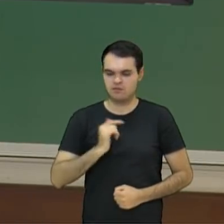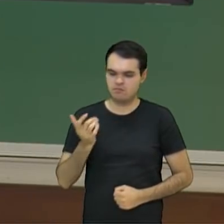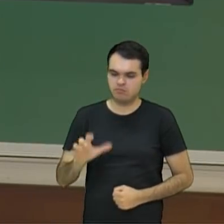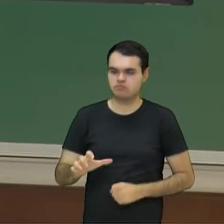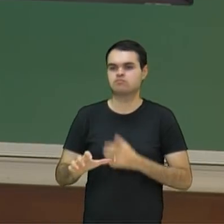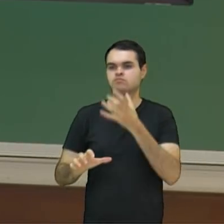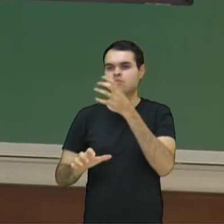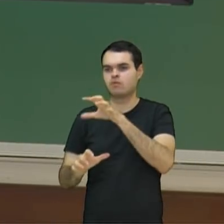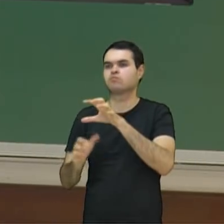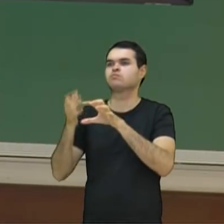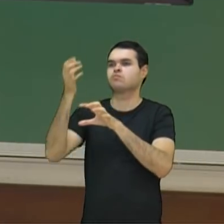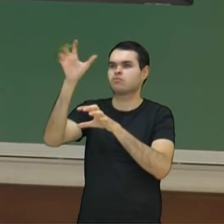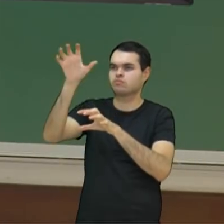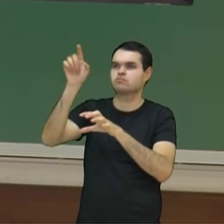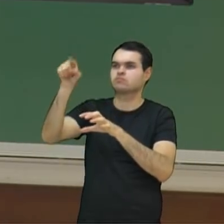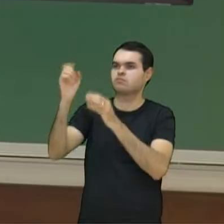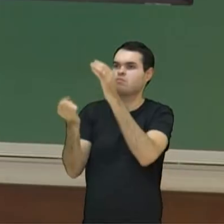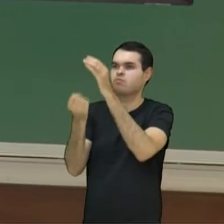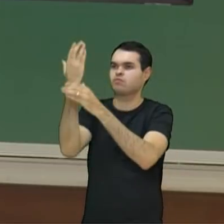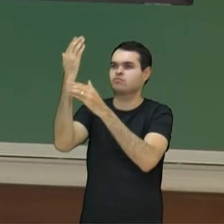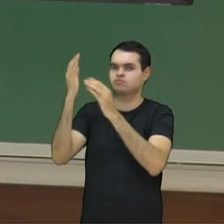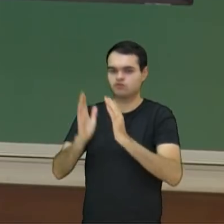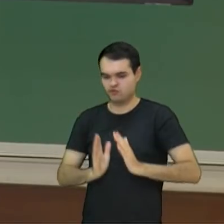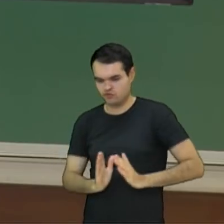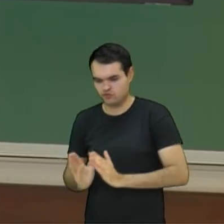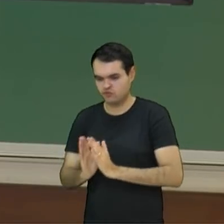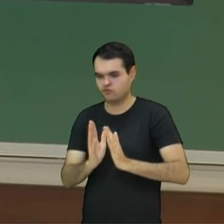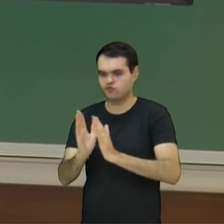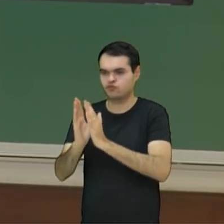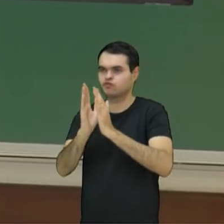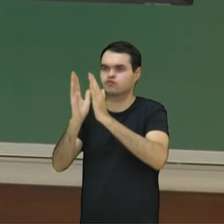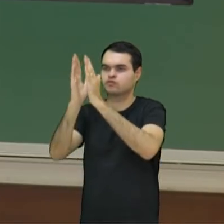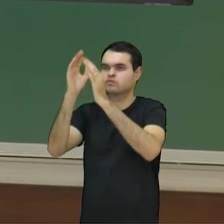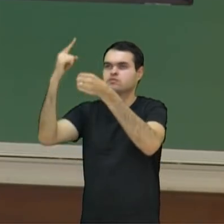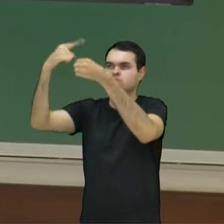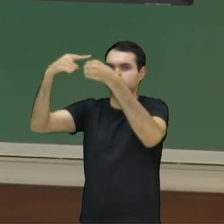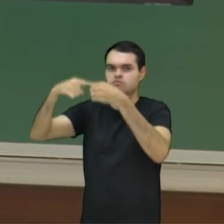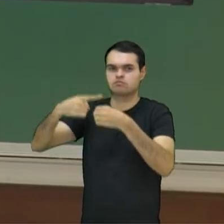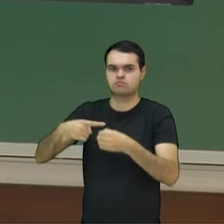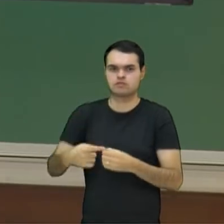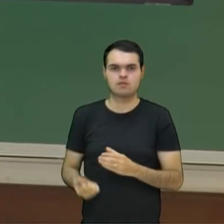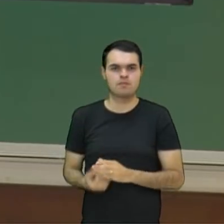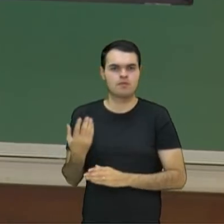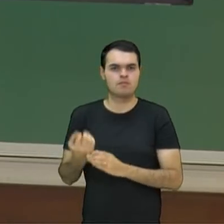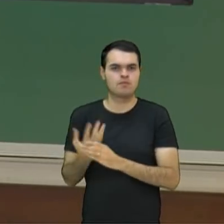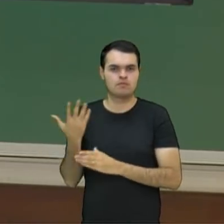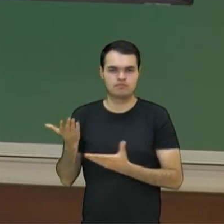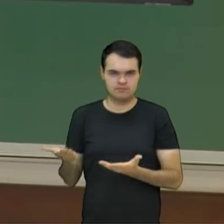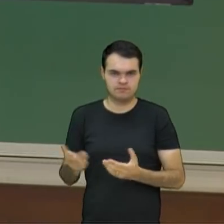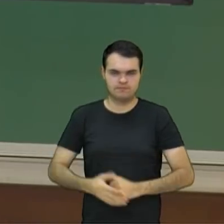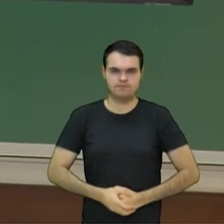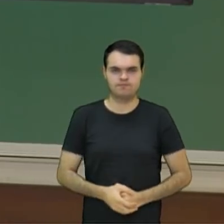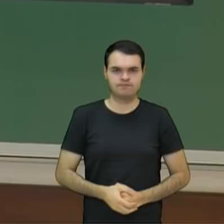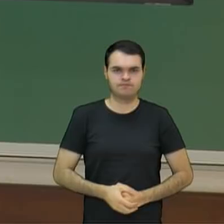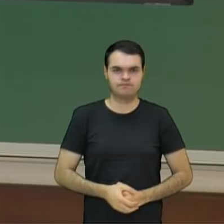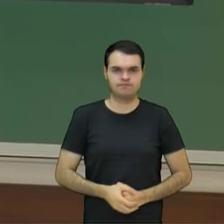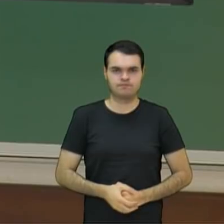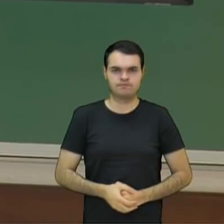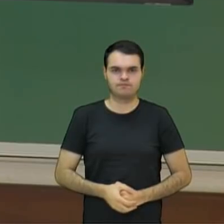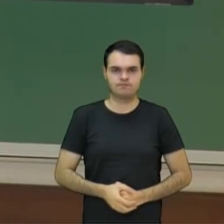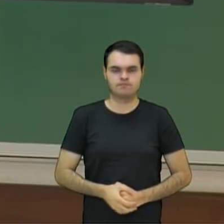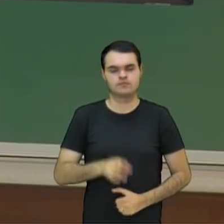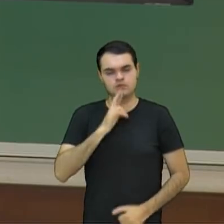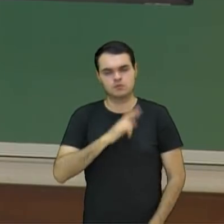núcleos urbanos a partir da abertura da estrada e do uso dessa estrada ao longo do tempo, no período ali da mineração, certo?